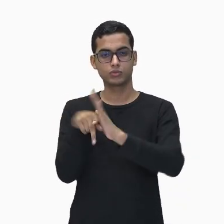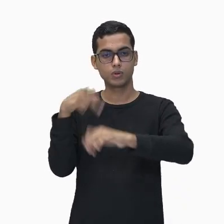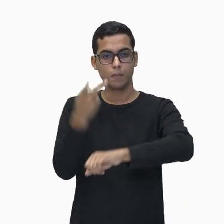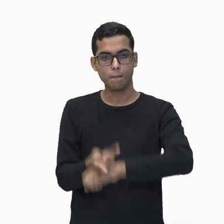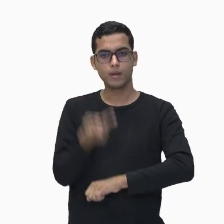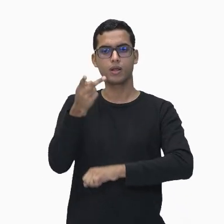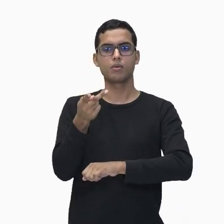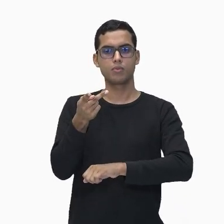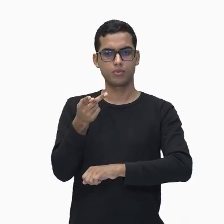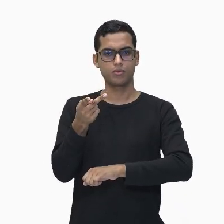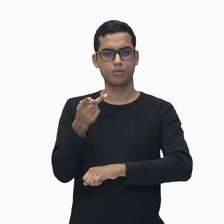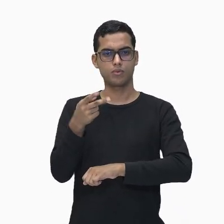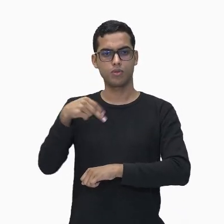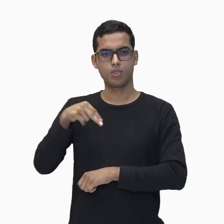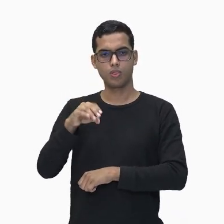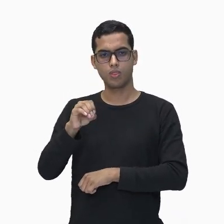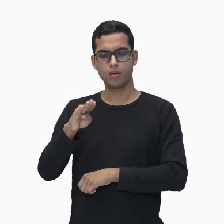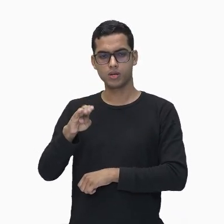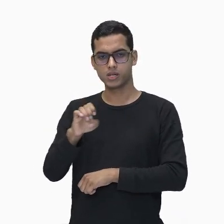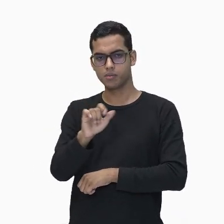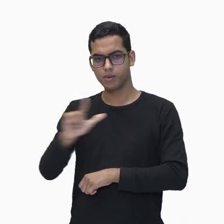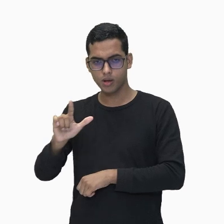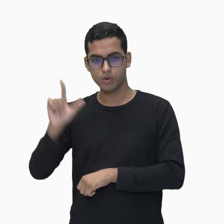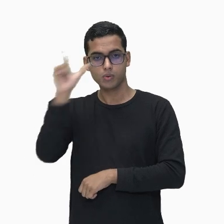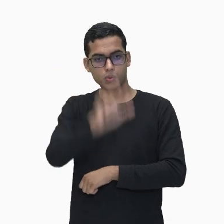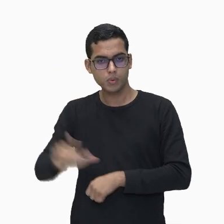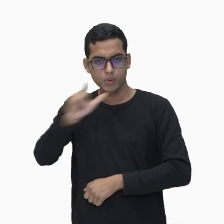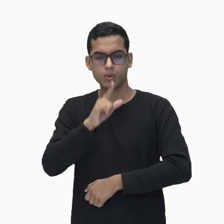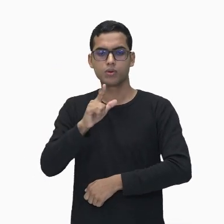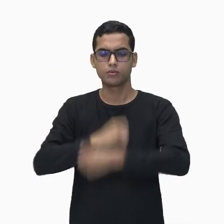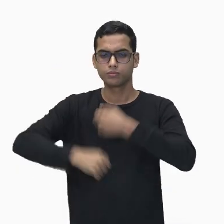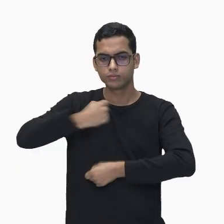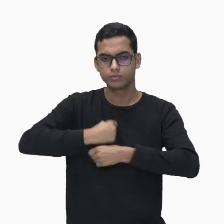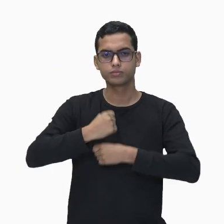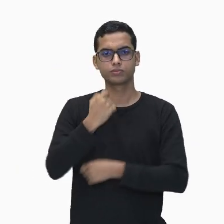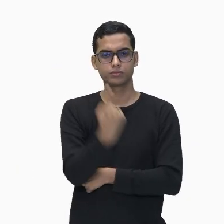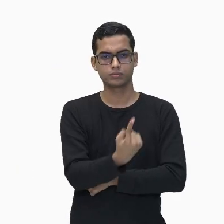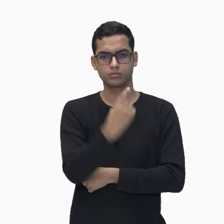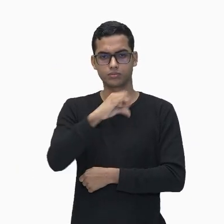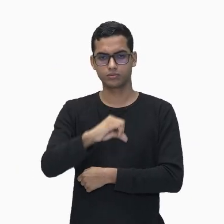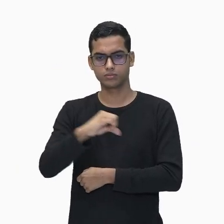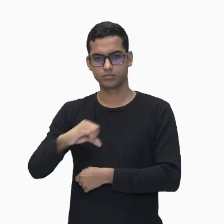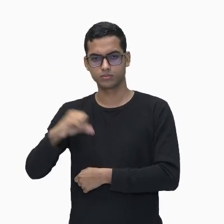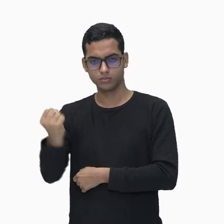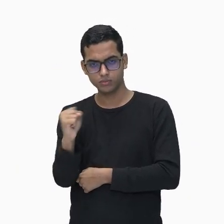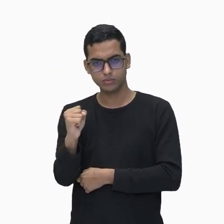de Literatura no ano de 1998, pelo romance que ele